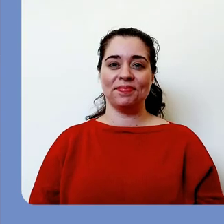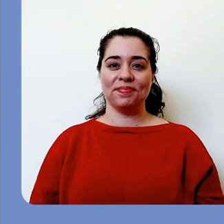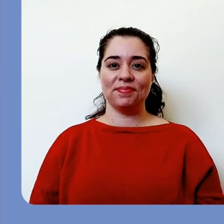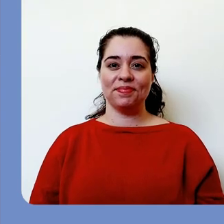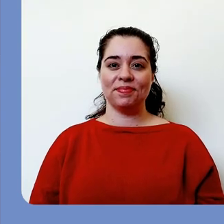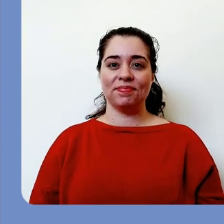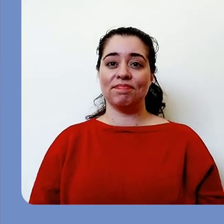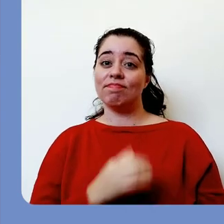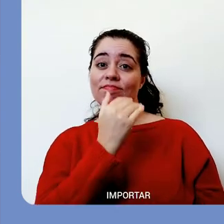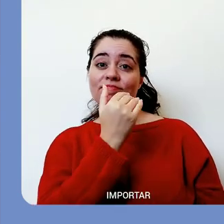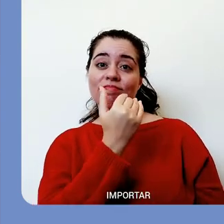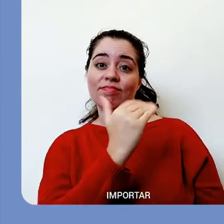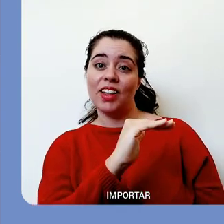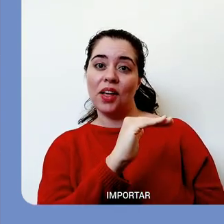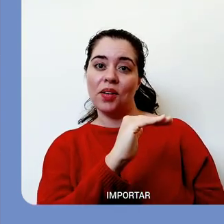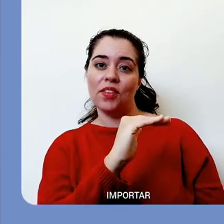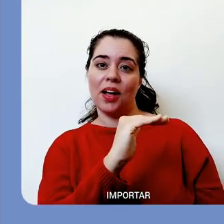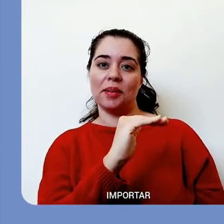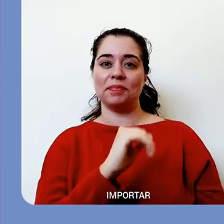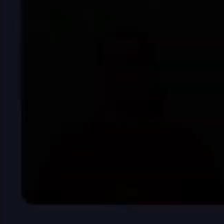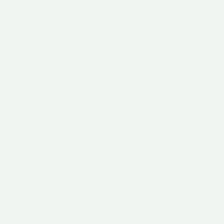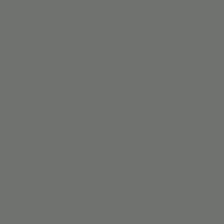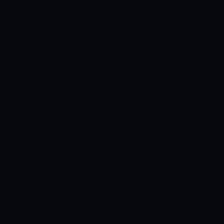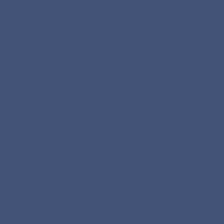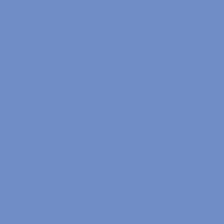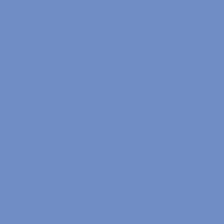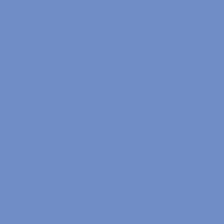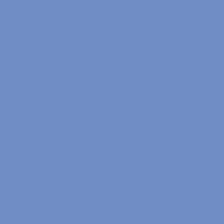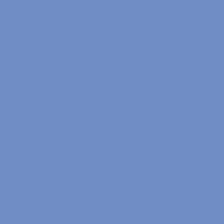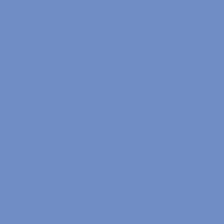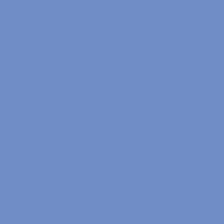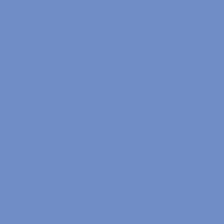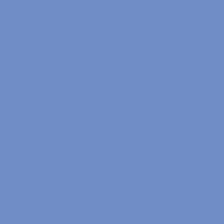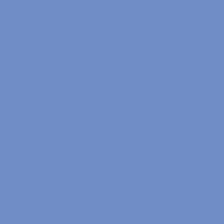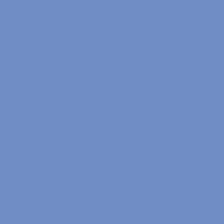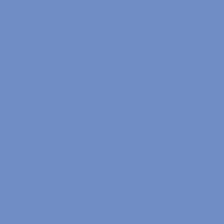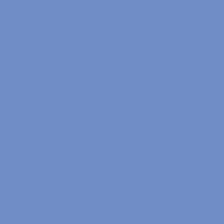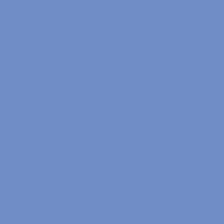mensagem de certificado gerado pela frequência